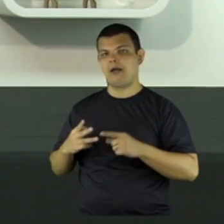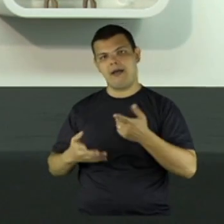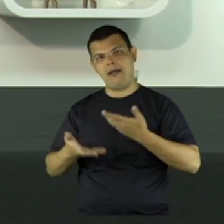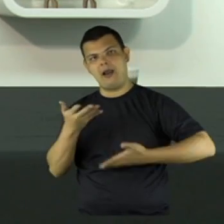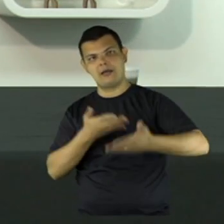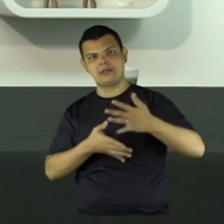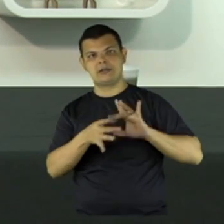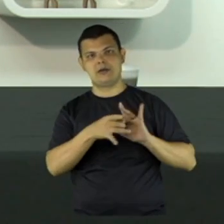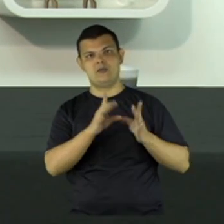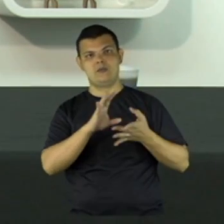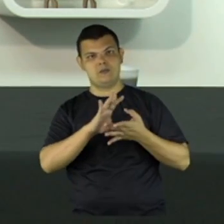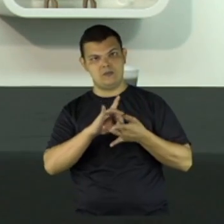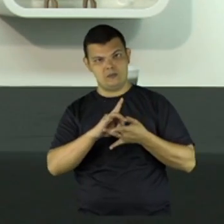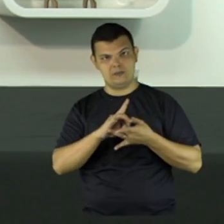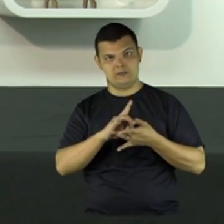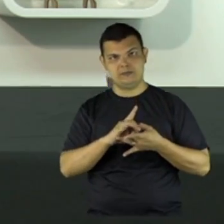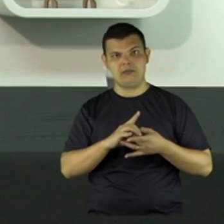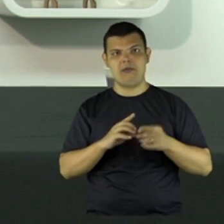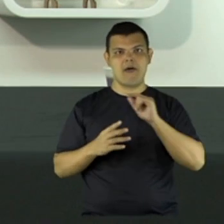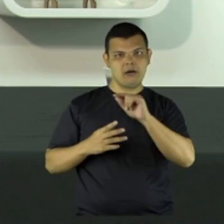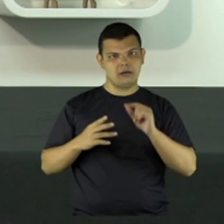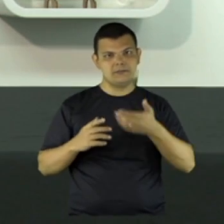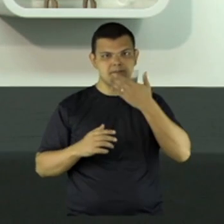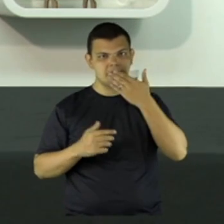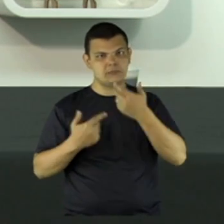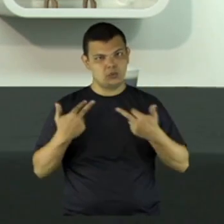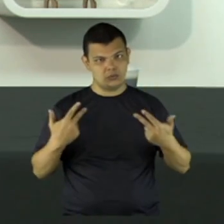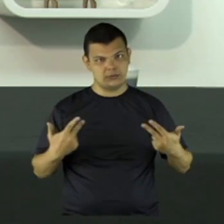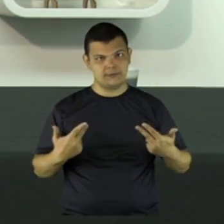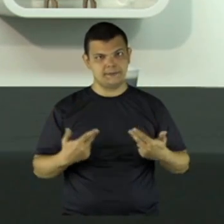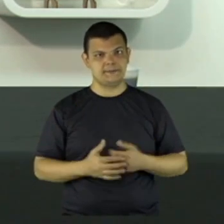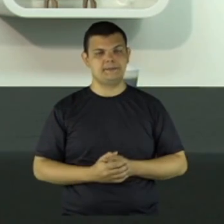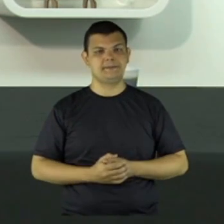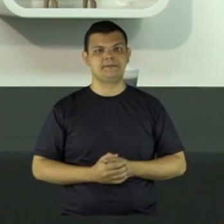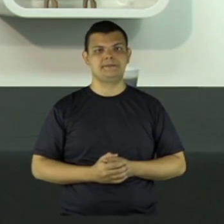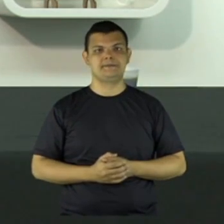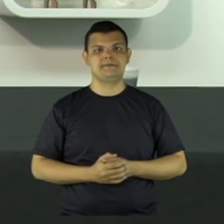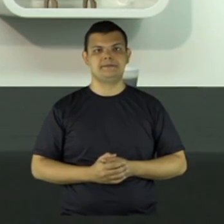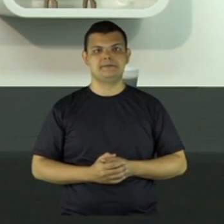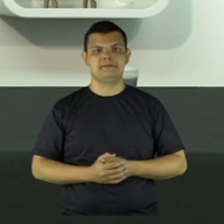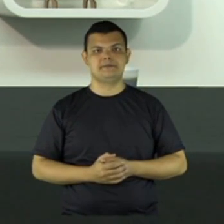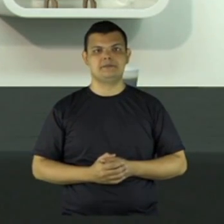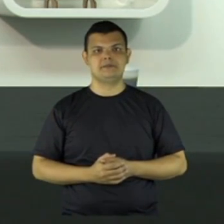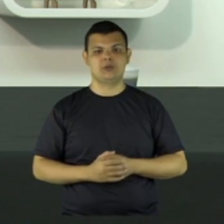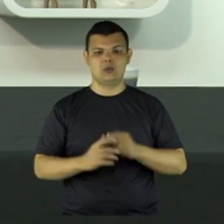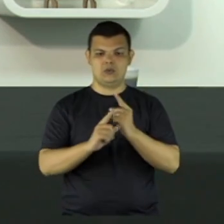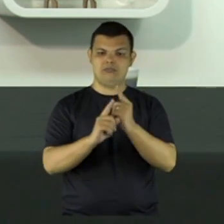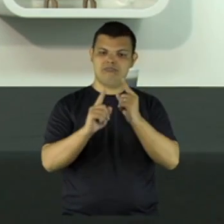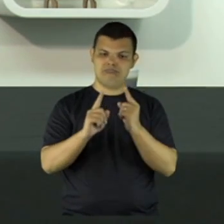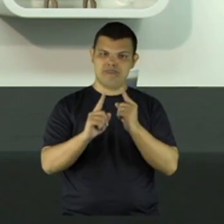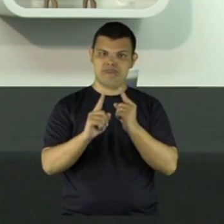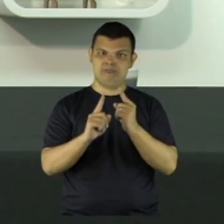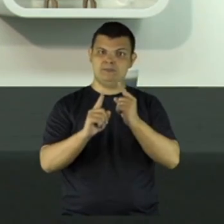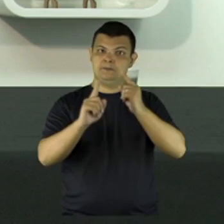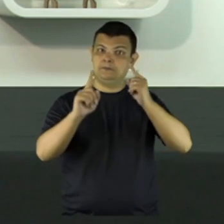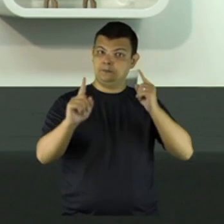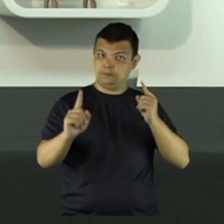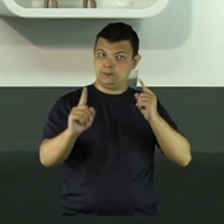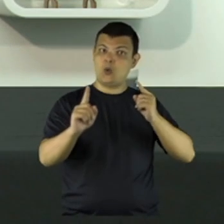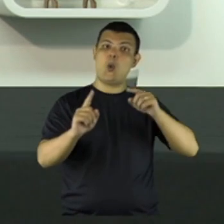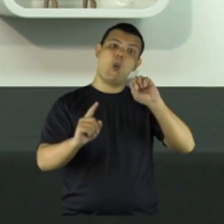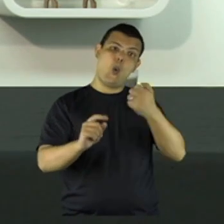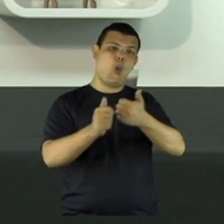relações entre as lutas, tá? Entre as lutas de longa distância, média e longa